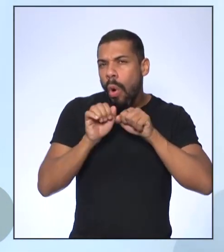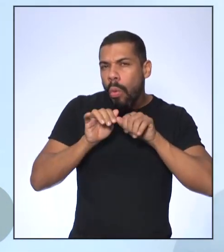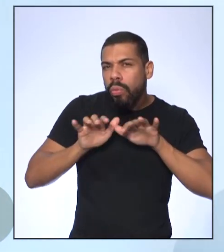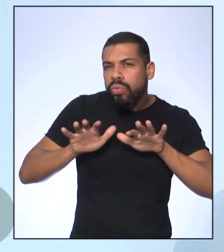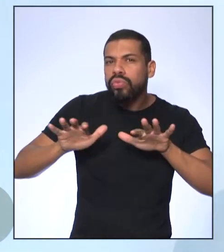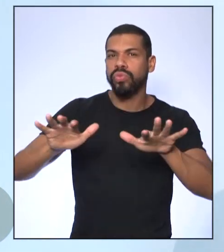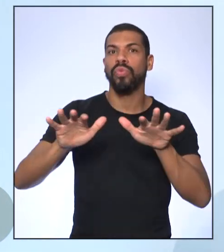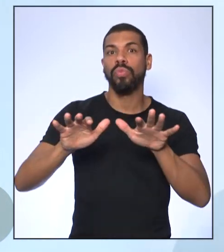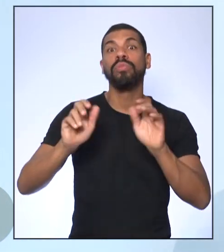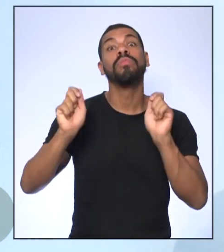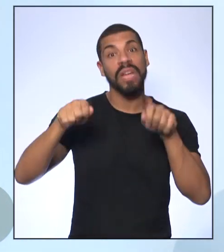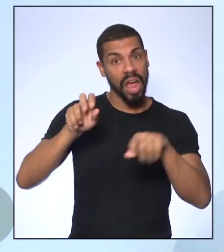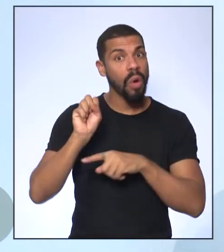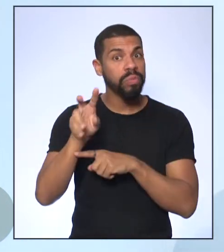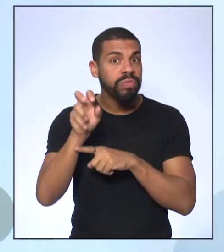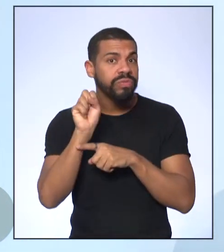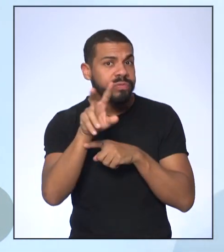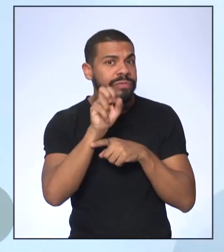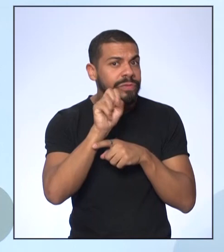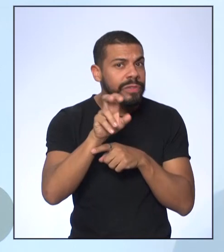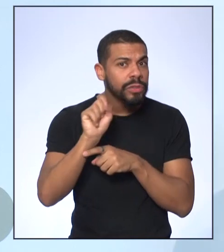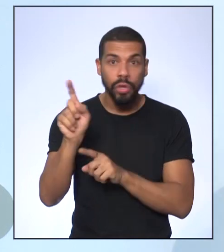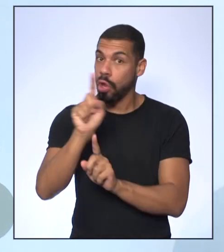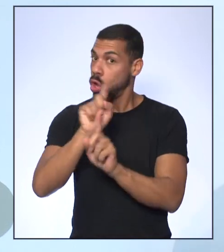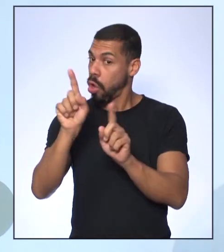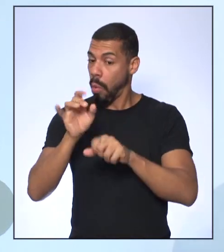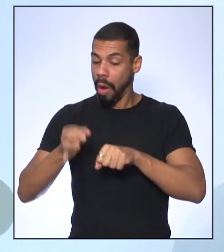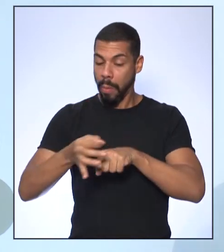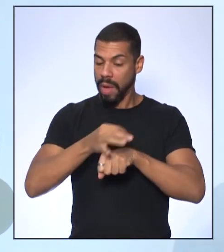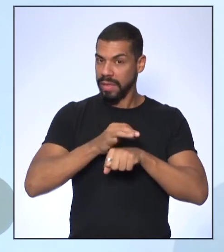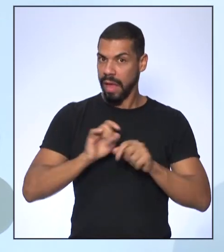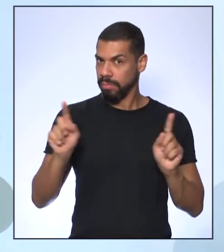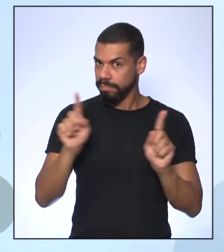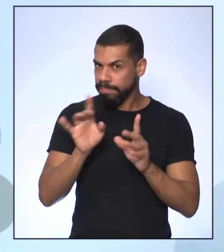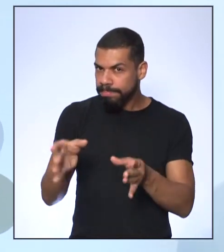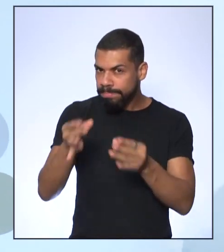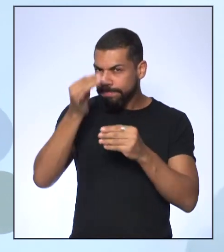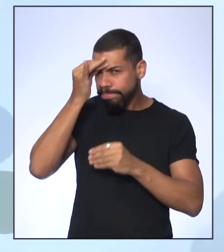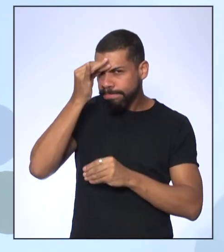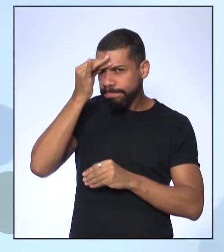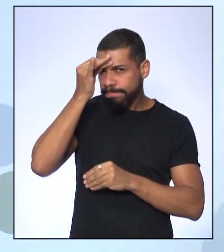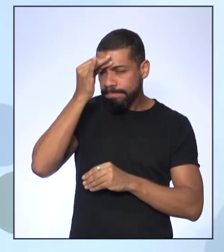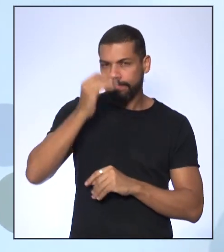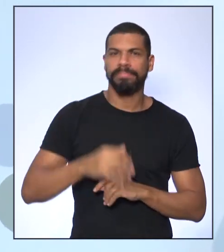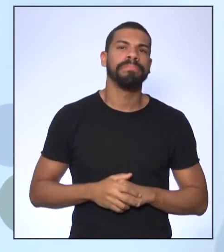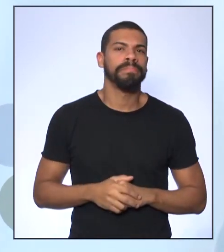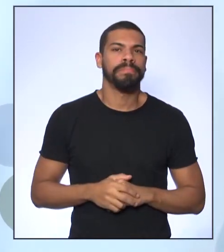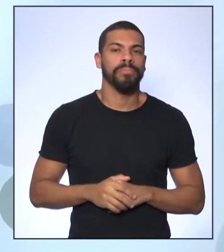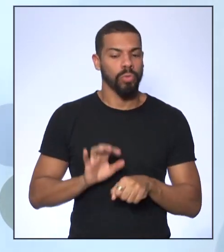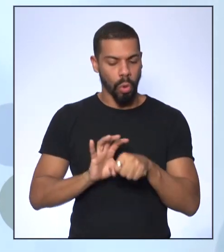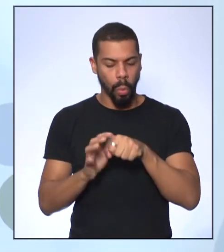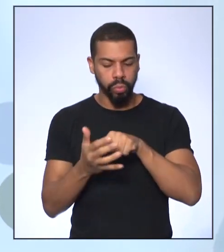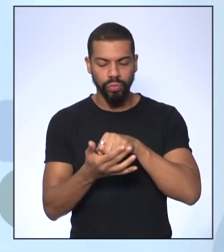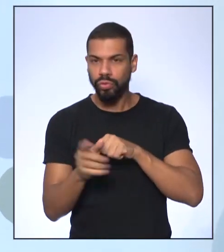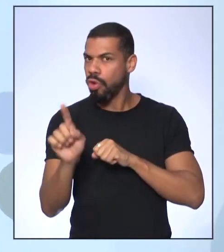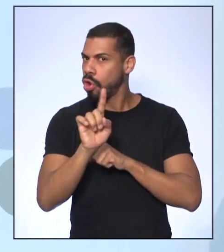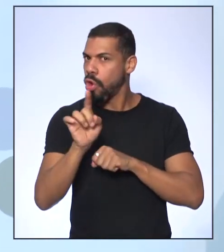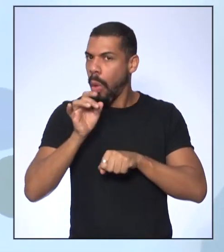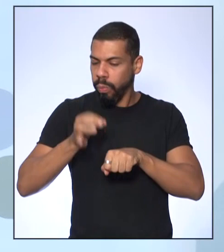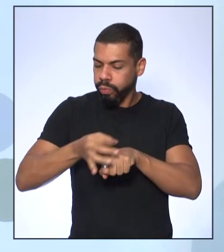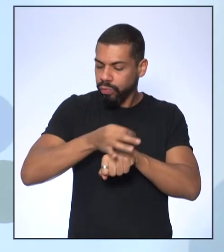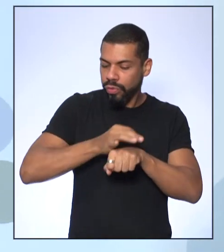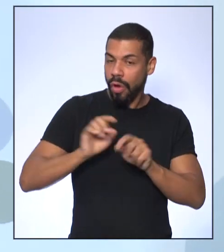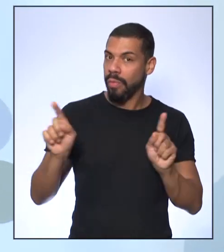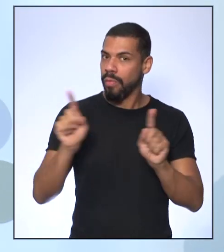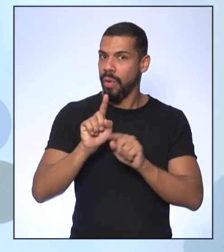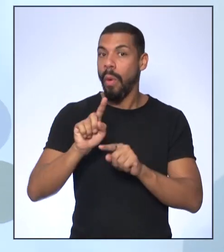um vírus. O coronavírus, ele não é uma célula. Então, o coronavírus, ele não é um ser vivo, ele não é considerado um ser vivo. Ele é um vírus,